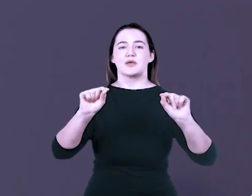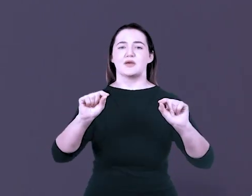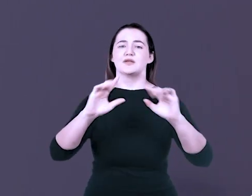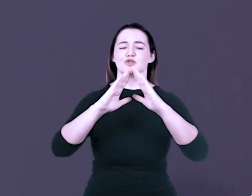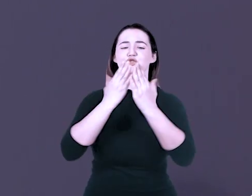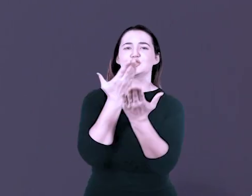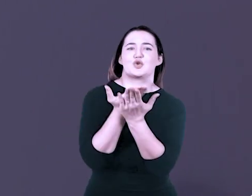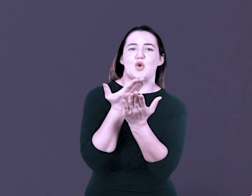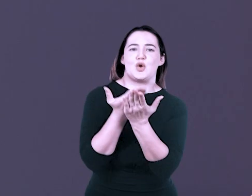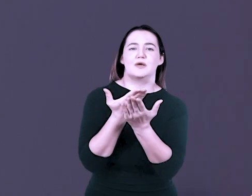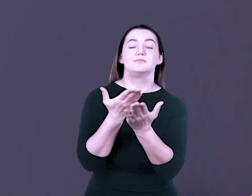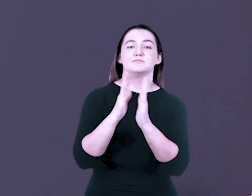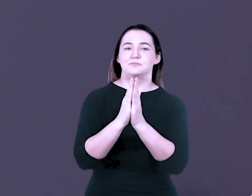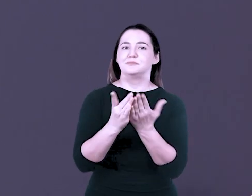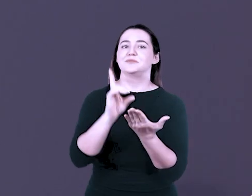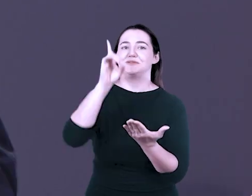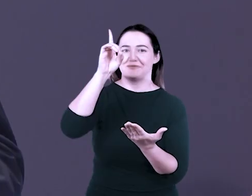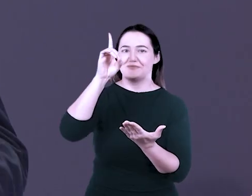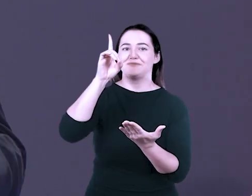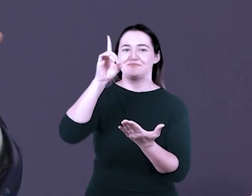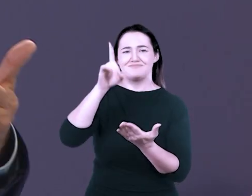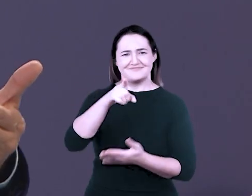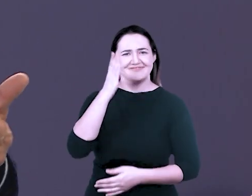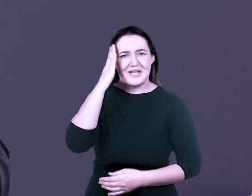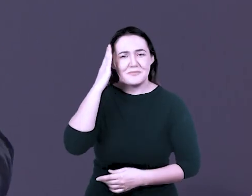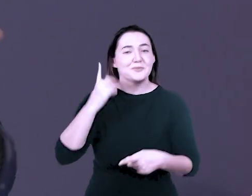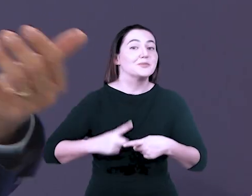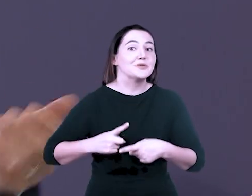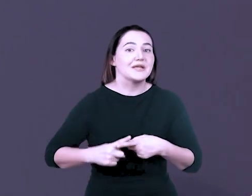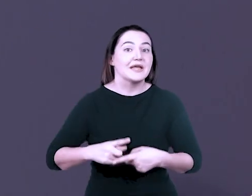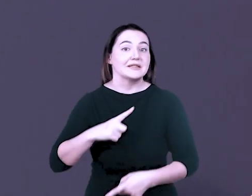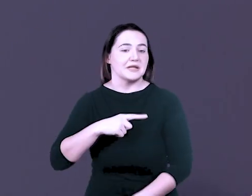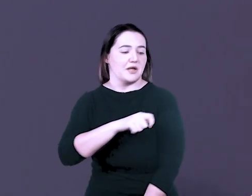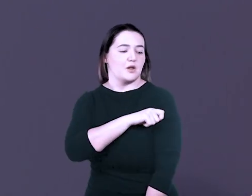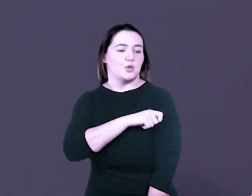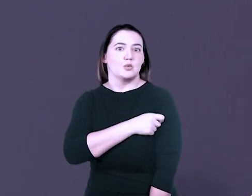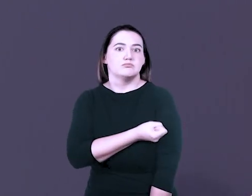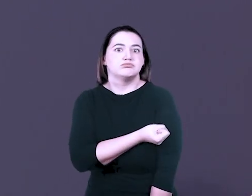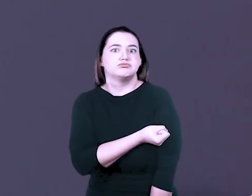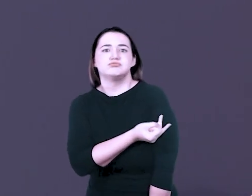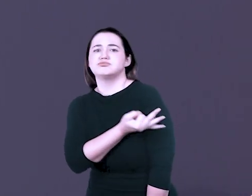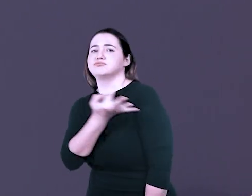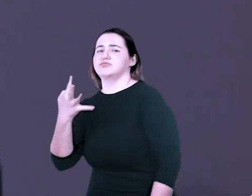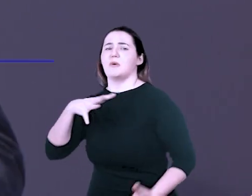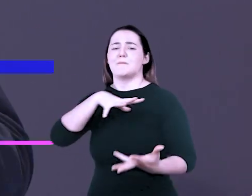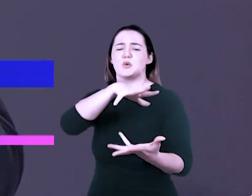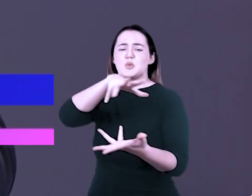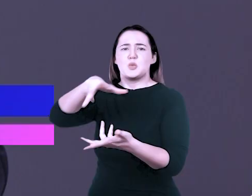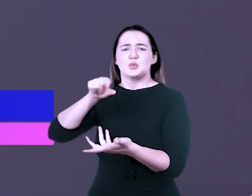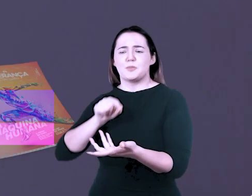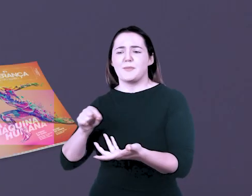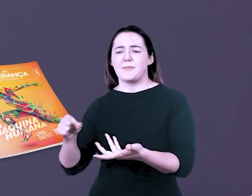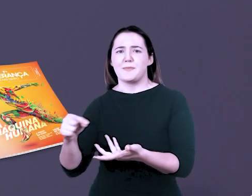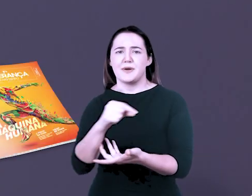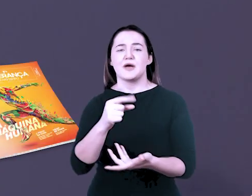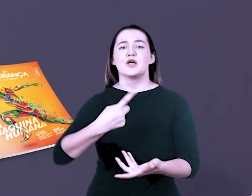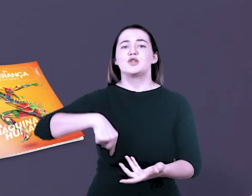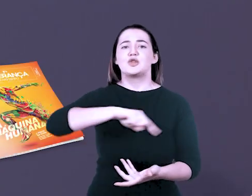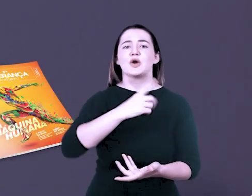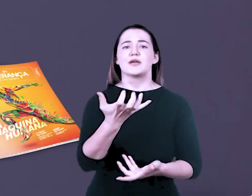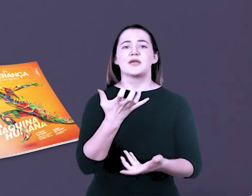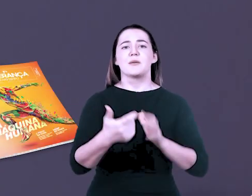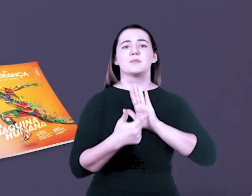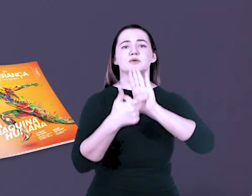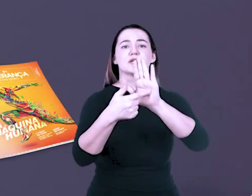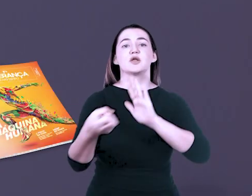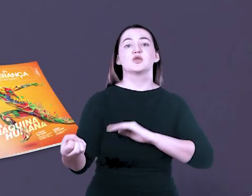melhor escola bíblica do mundo. E uma das características da nossa escola bíblica é sempre estar apresentando para você